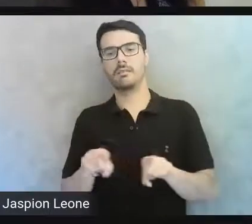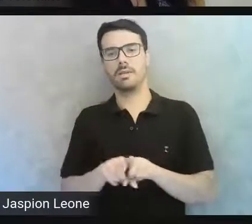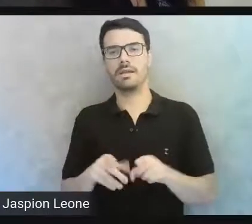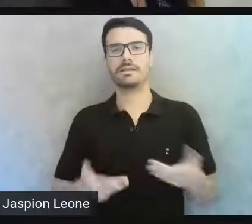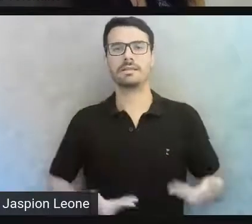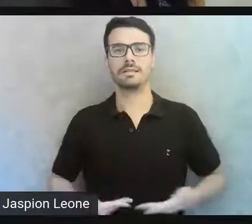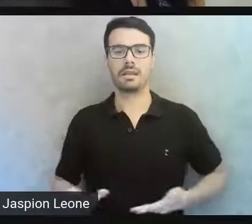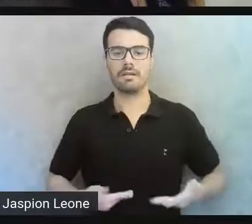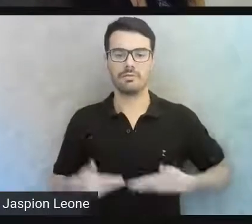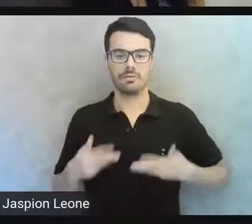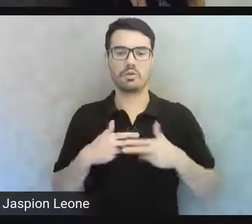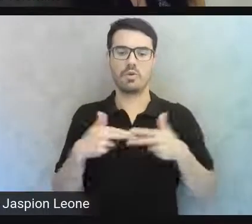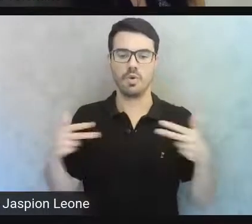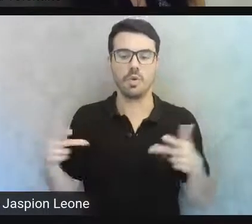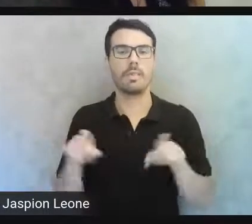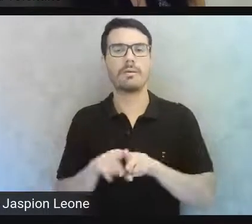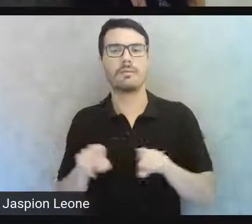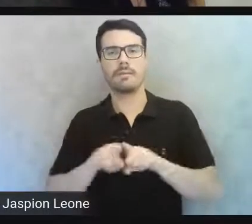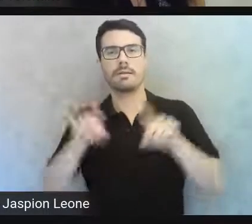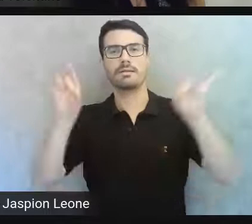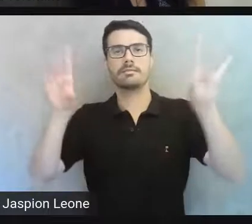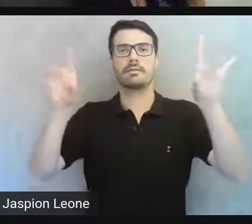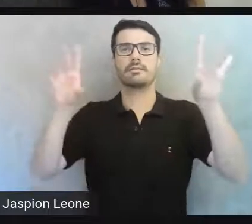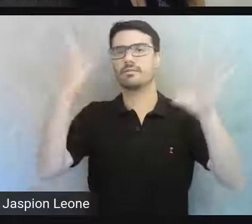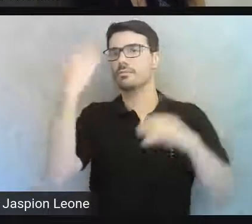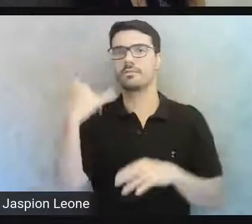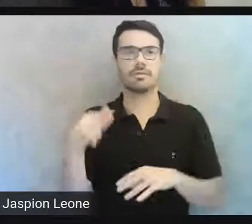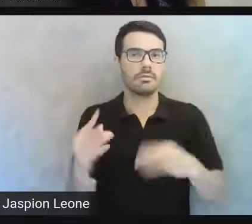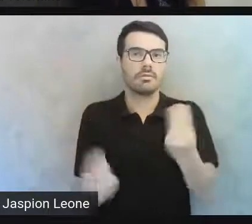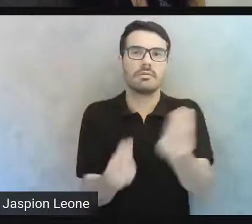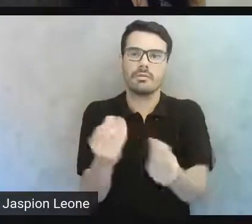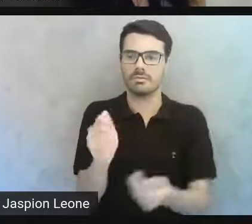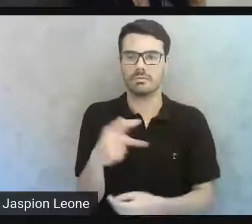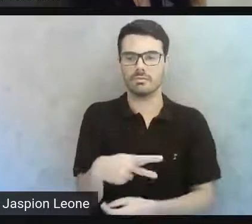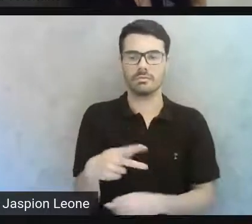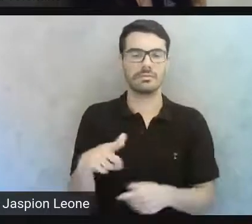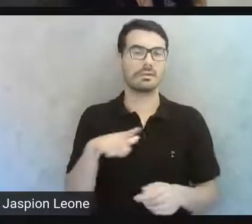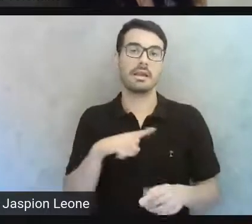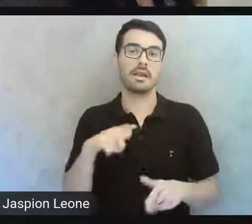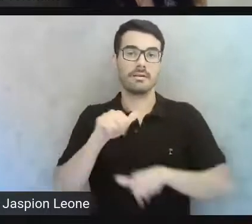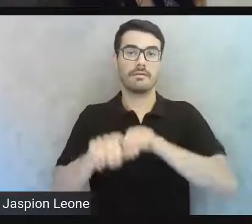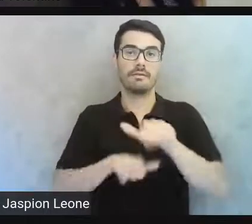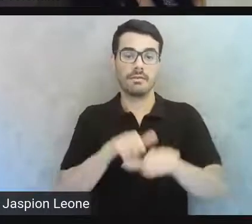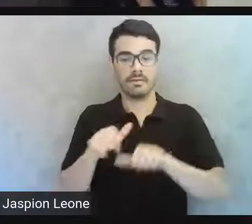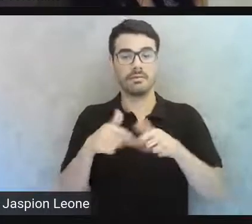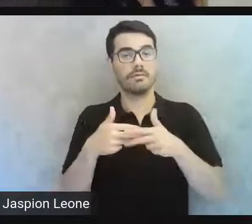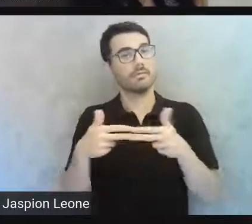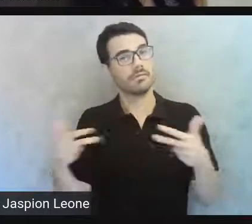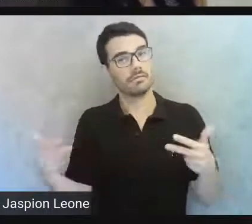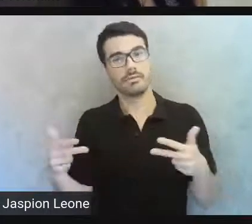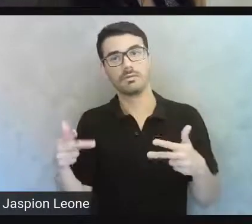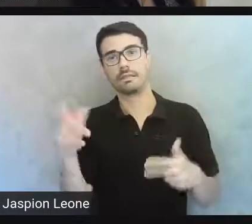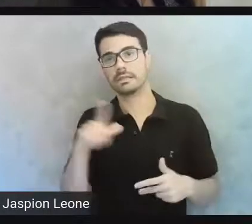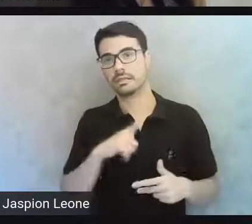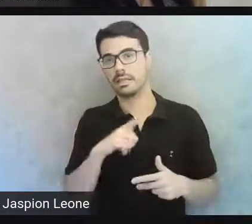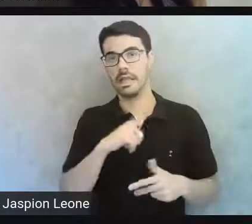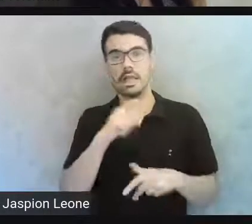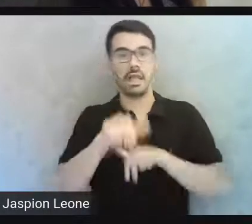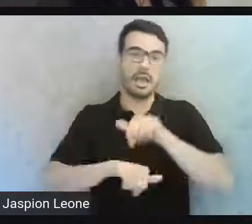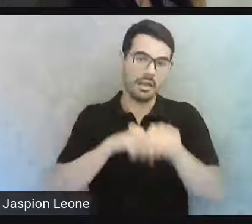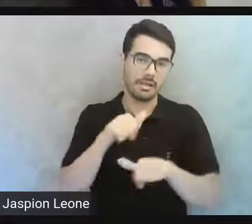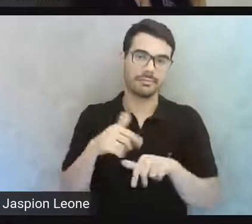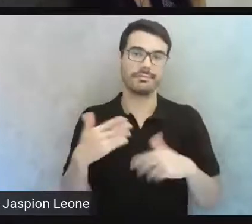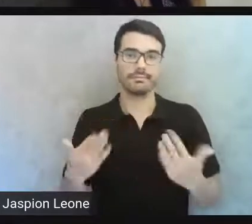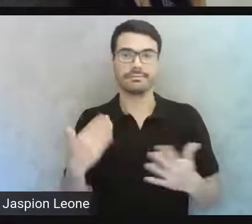forma especial, né, a gente não sabe exatamente como é que vai ser a nossa aposentadoria, são várias mudanças de regras, né, todo ano vem uma reforma, então acho